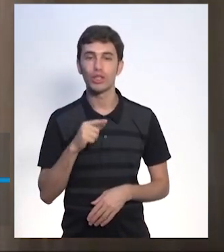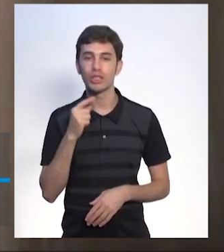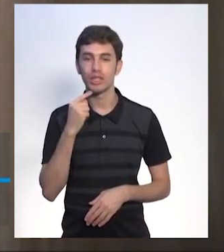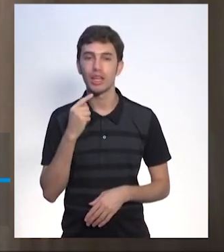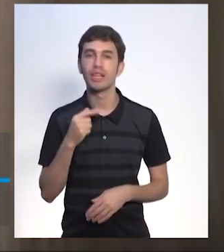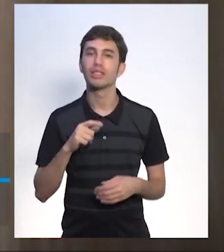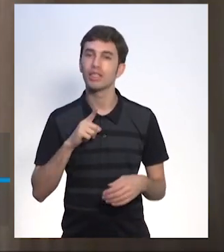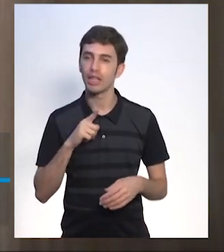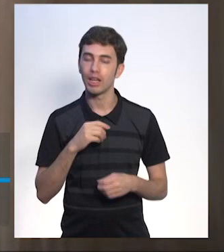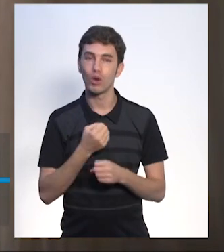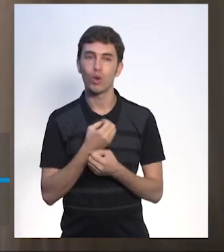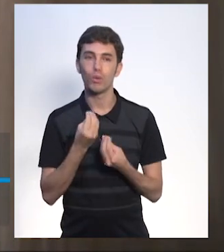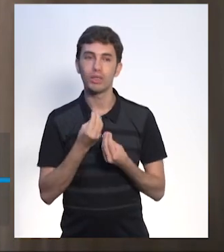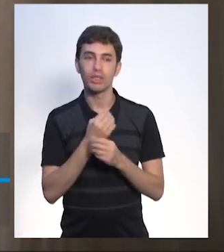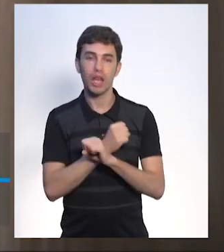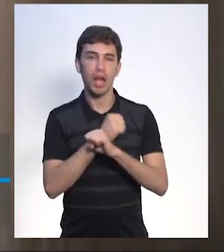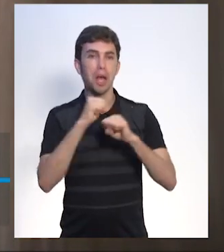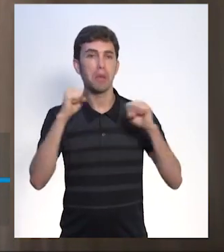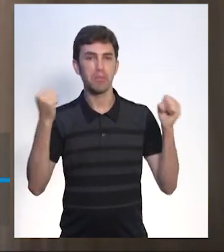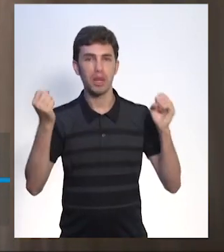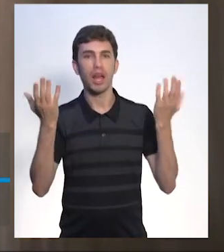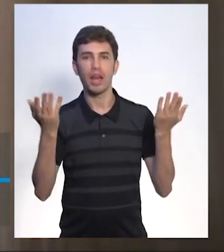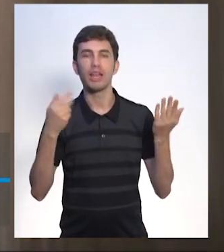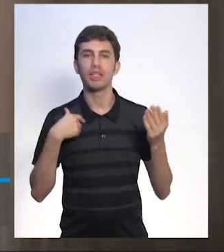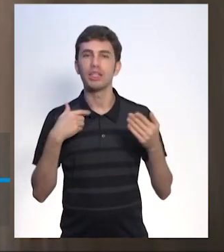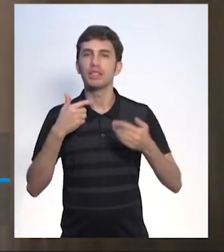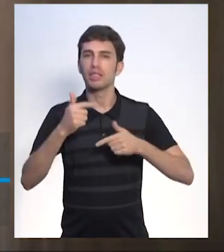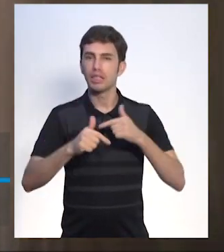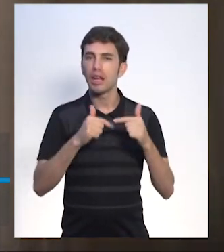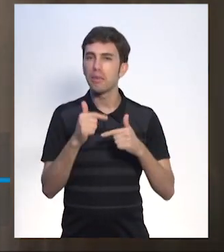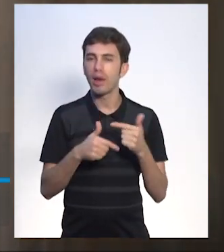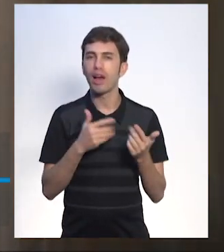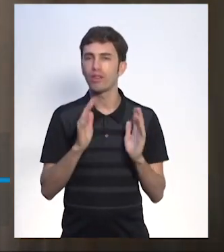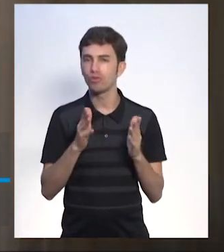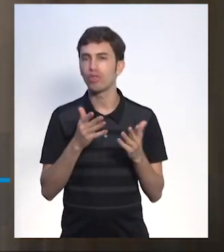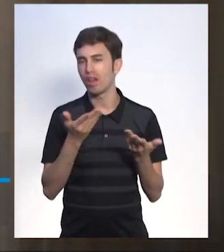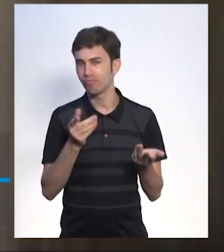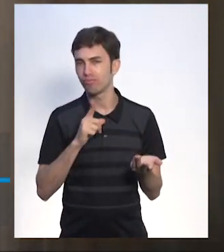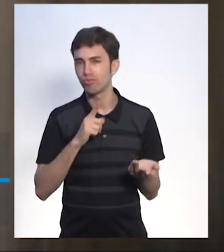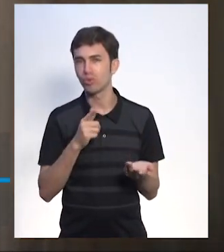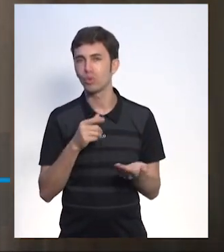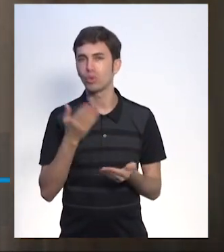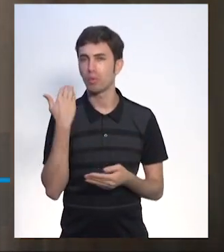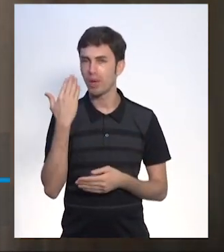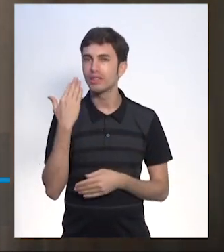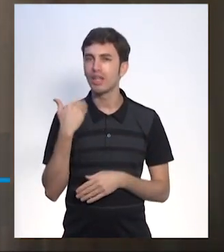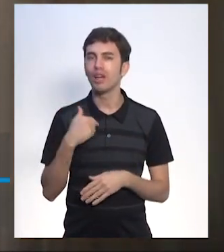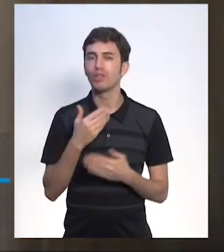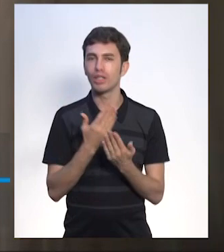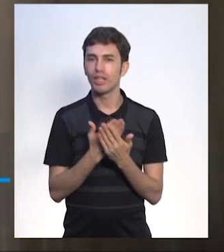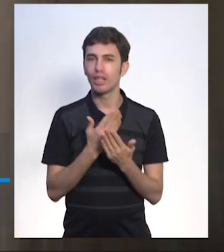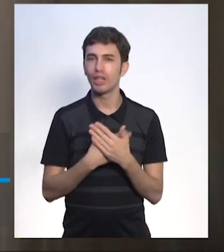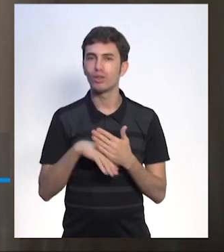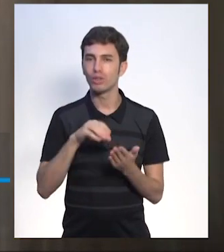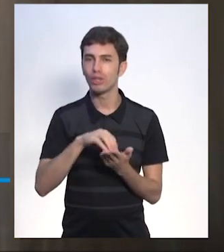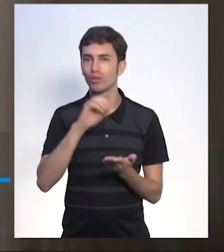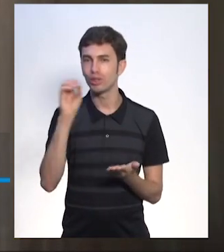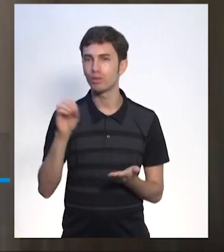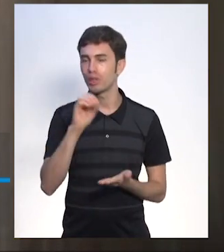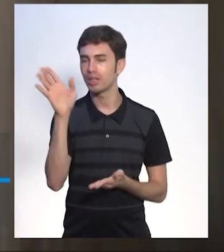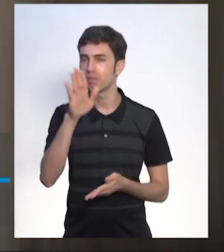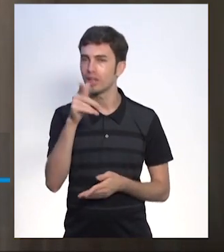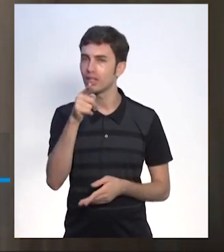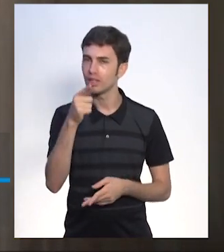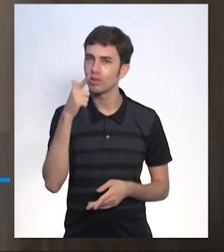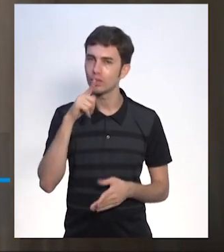de ampliarem isso, embora já tenha sido trabalhado algumas vezes pela gente no centro de mídias. É